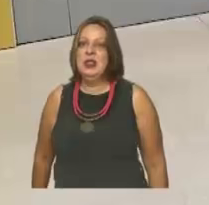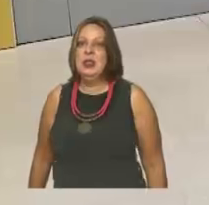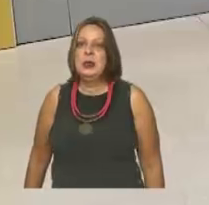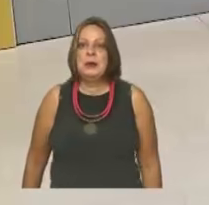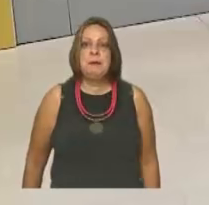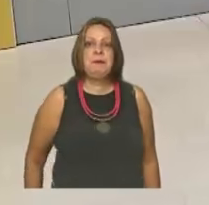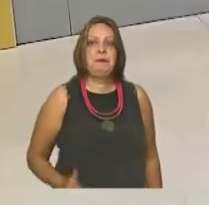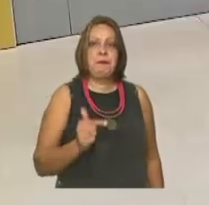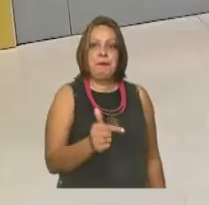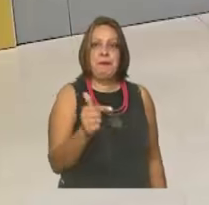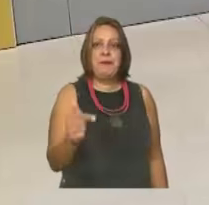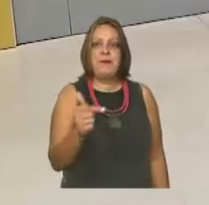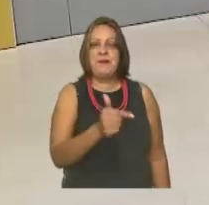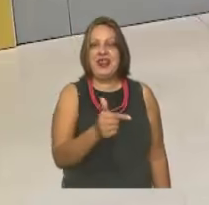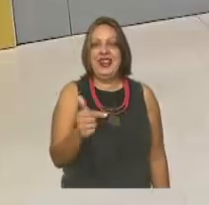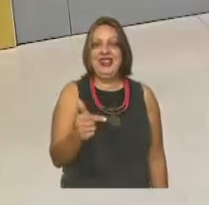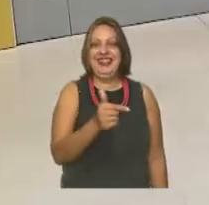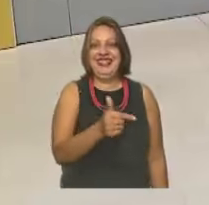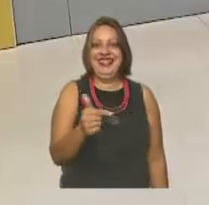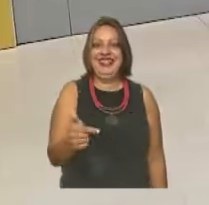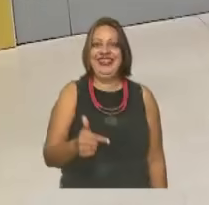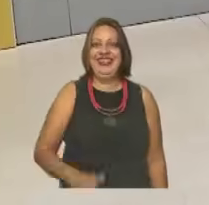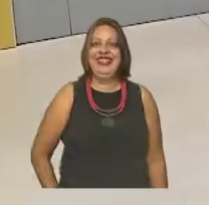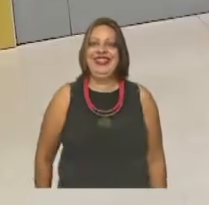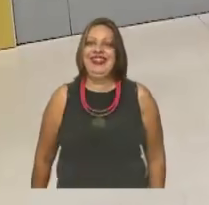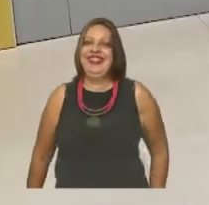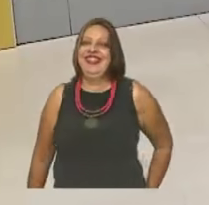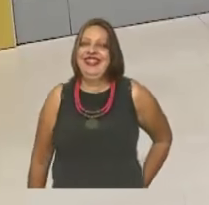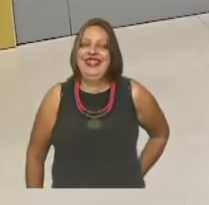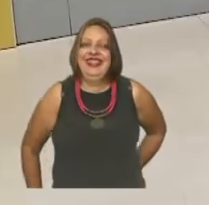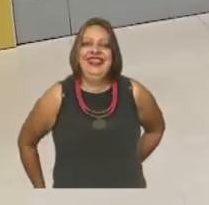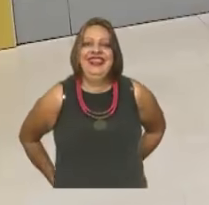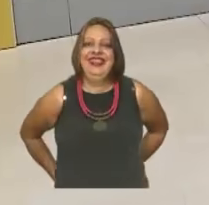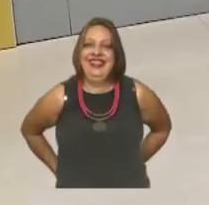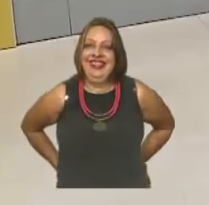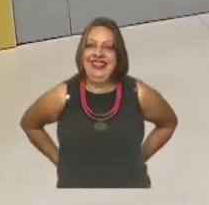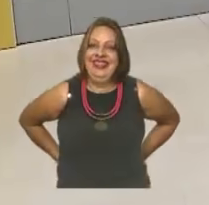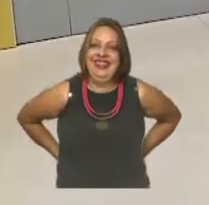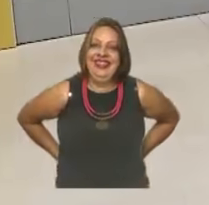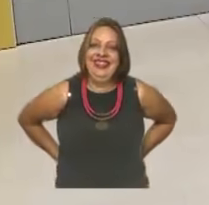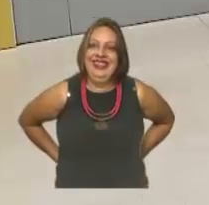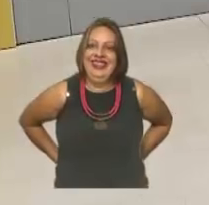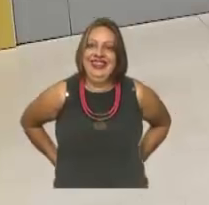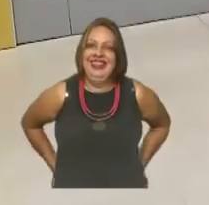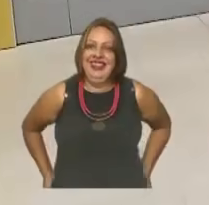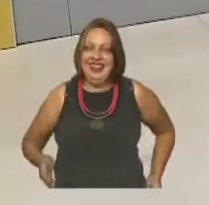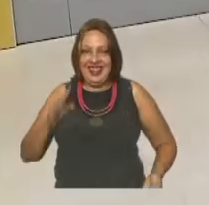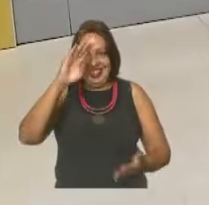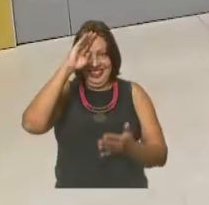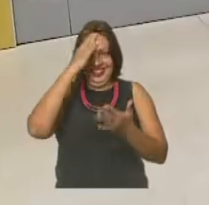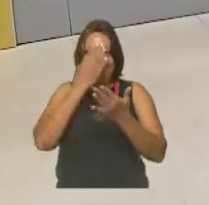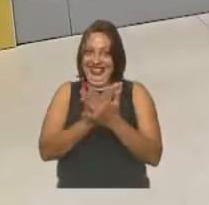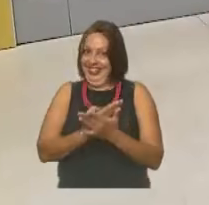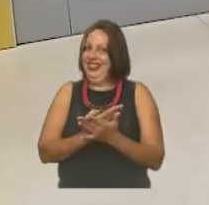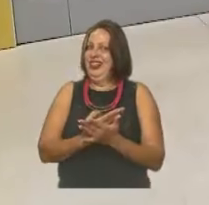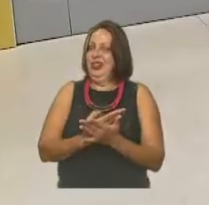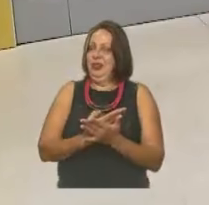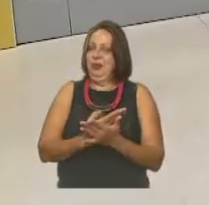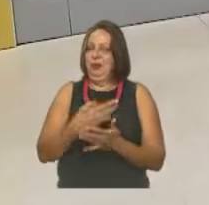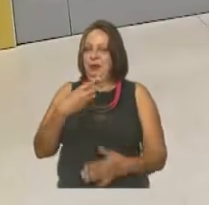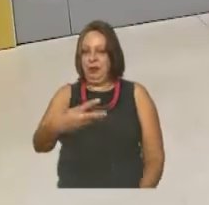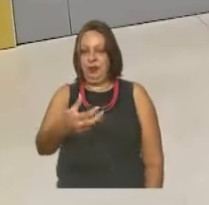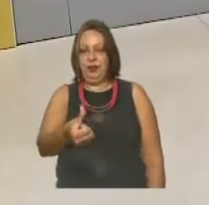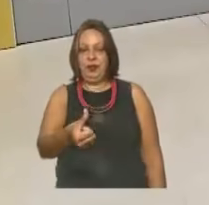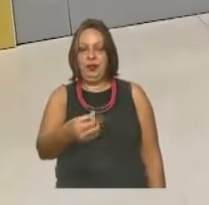também número 22, 22, 22, marca junto comigo, acredita, 36 é a